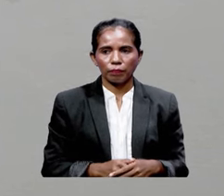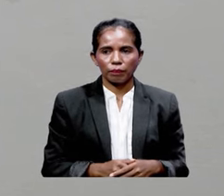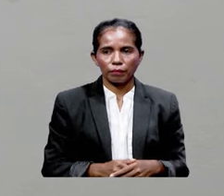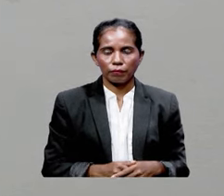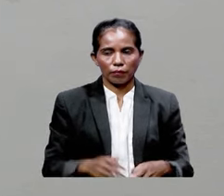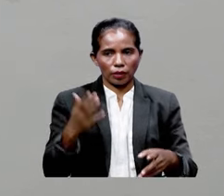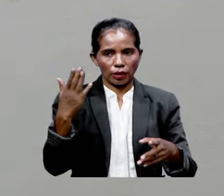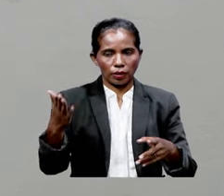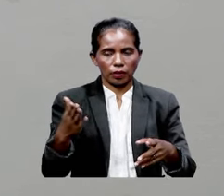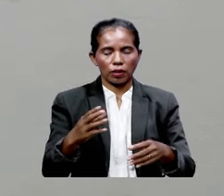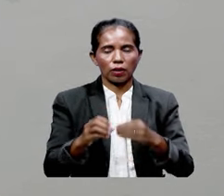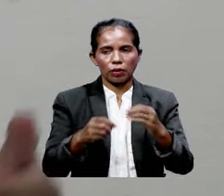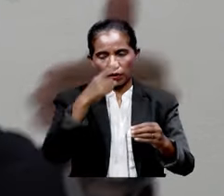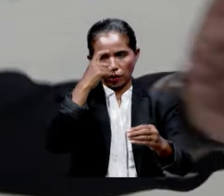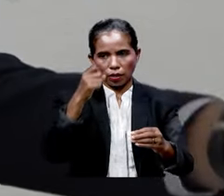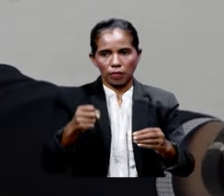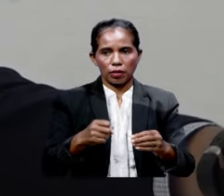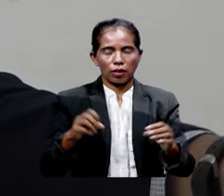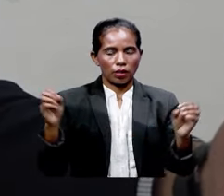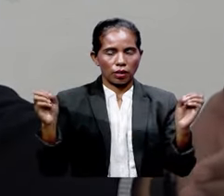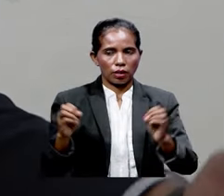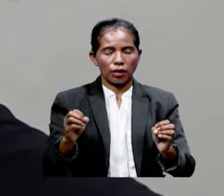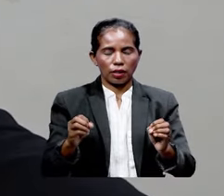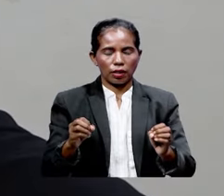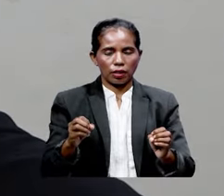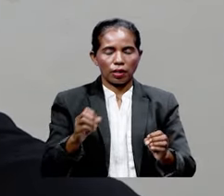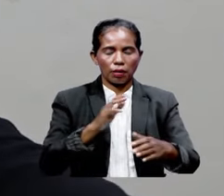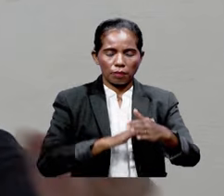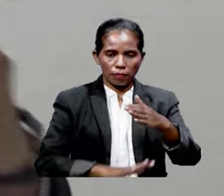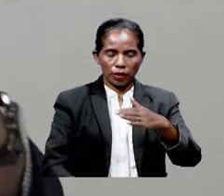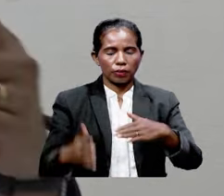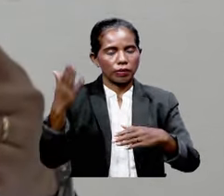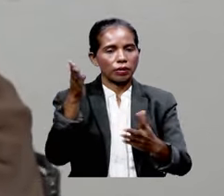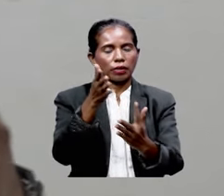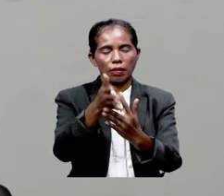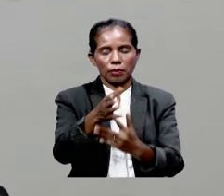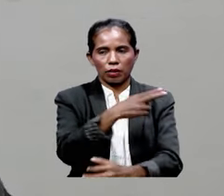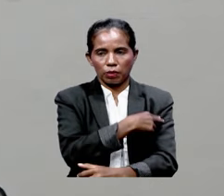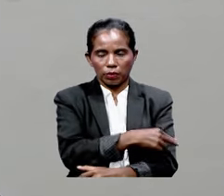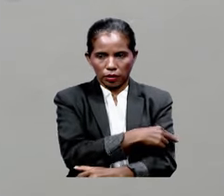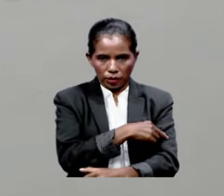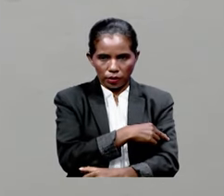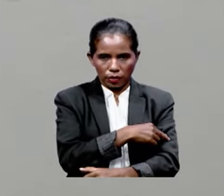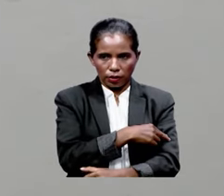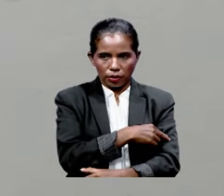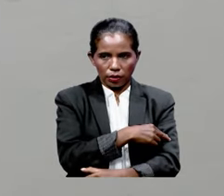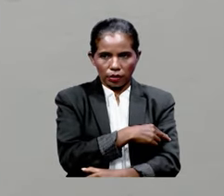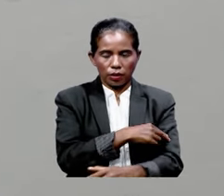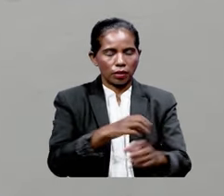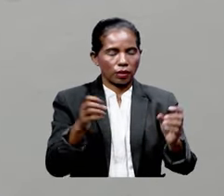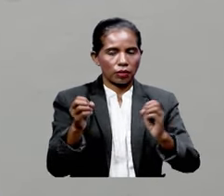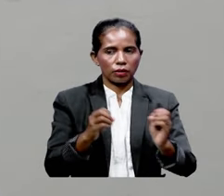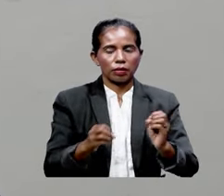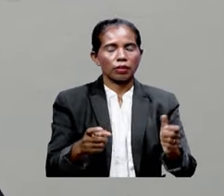iya questão ne tamba la parto si ha facilidade saúde ne lara mas si dane laos novidades e dane laos